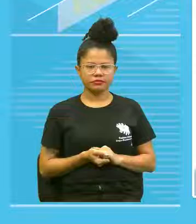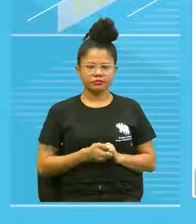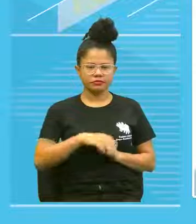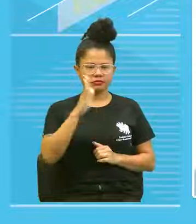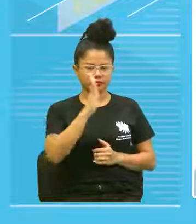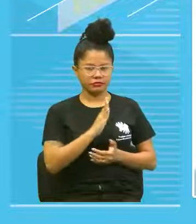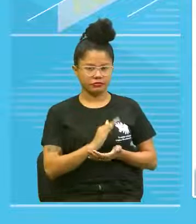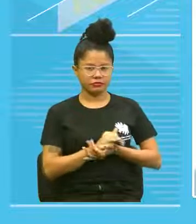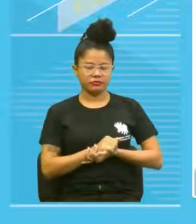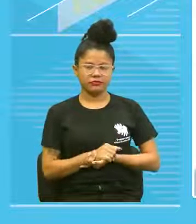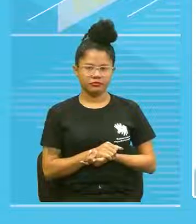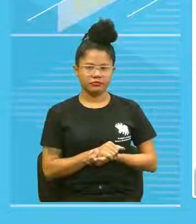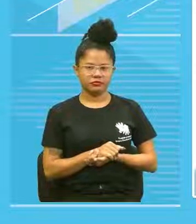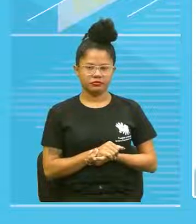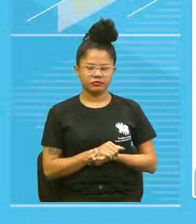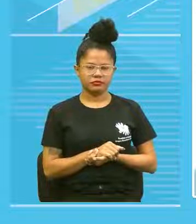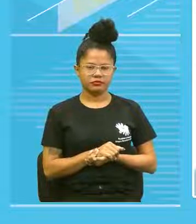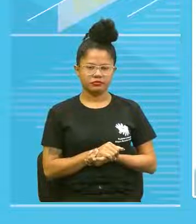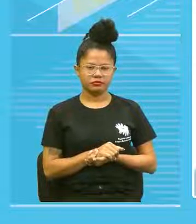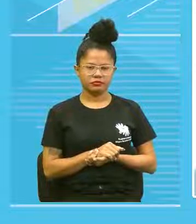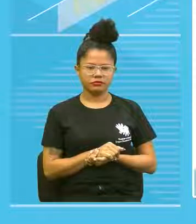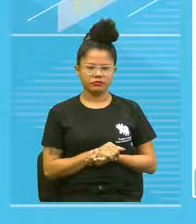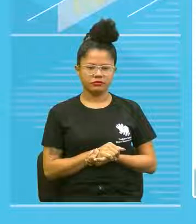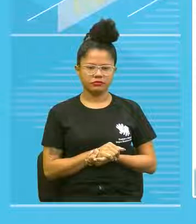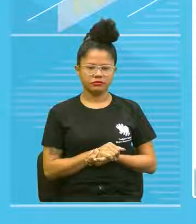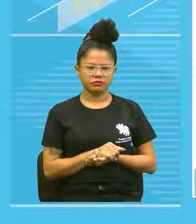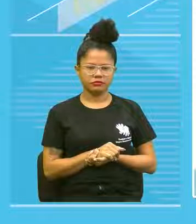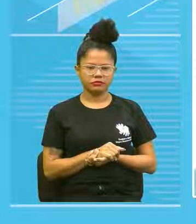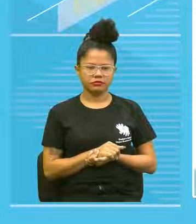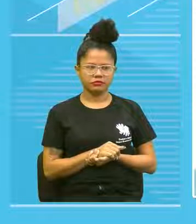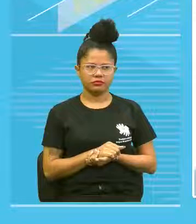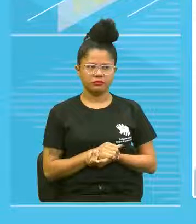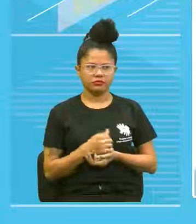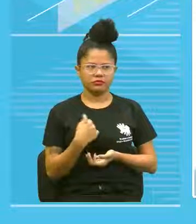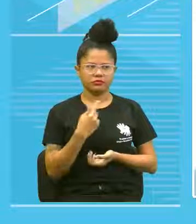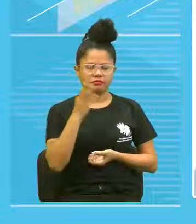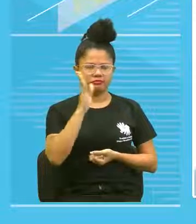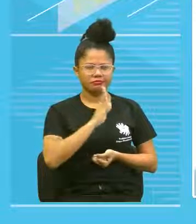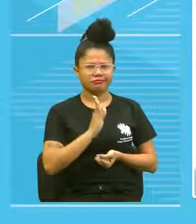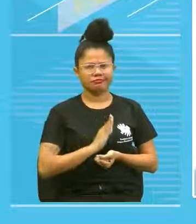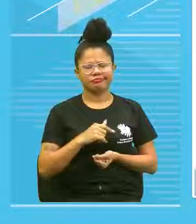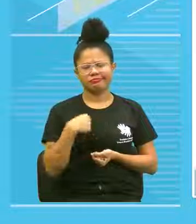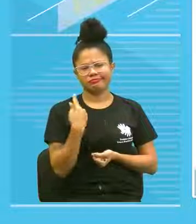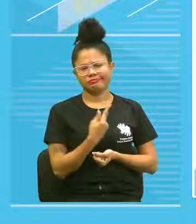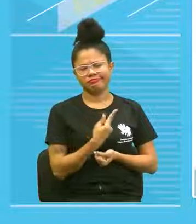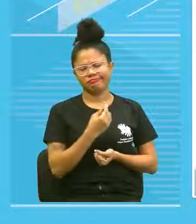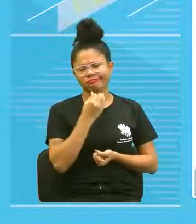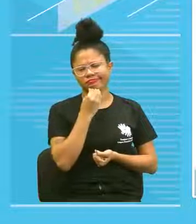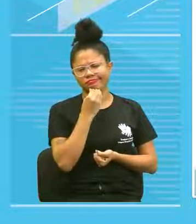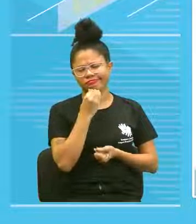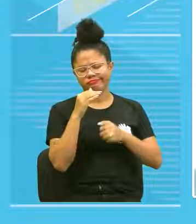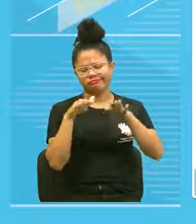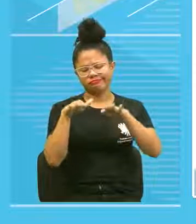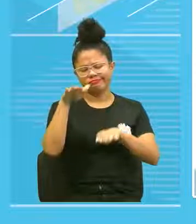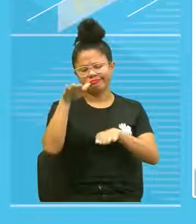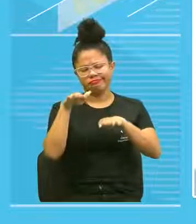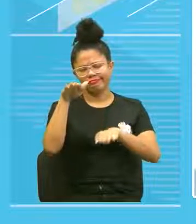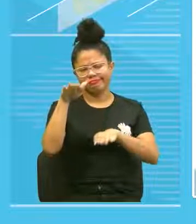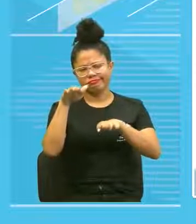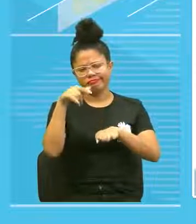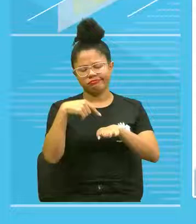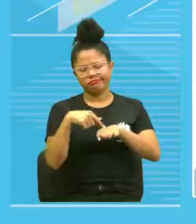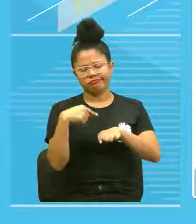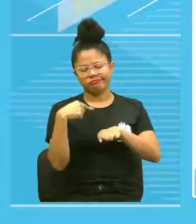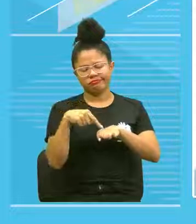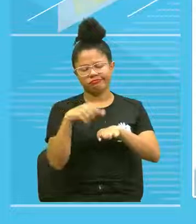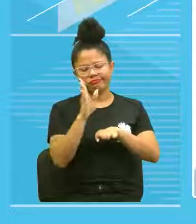Brasil turma nós estamos muito atrás das grandes potências precisamos